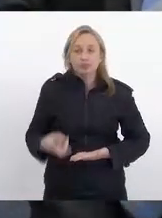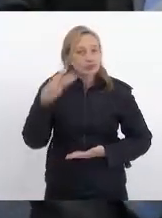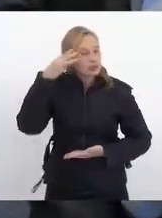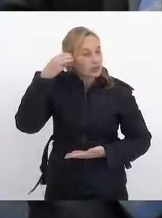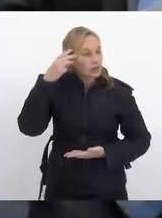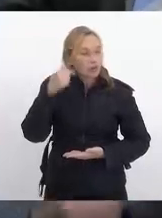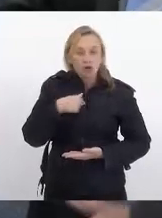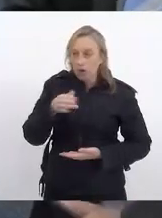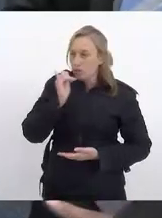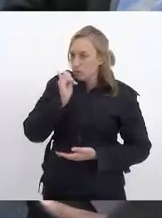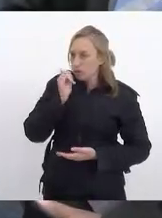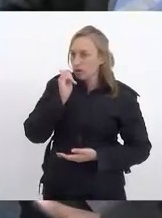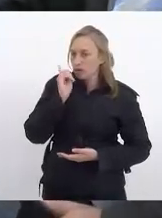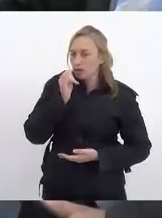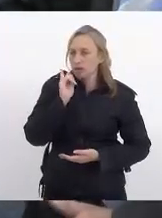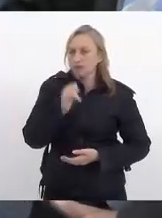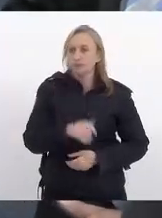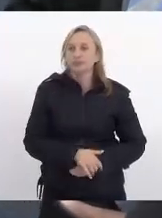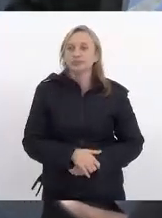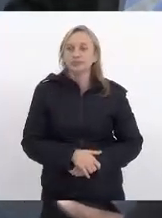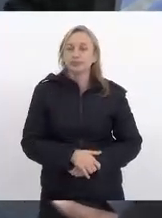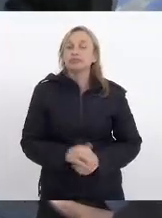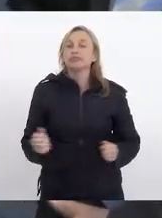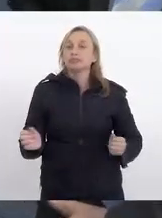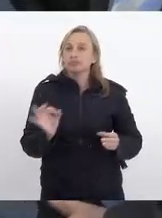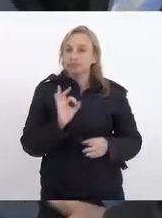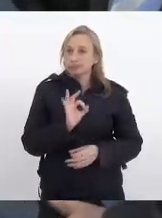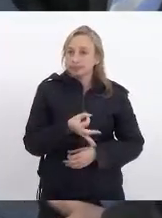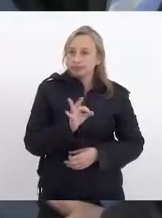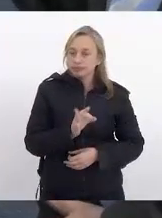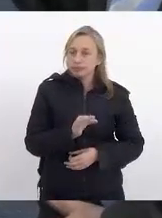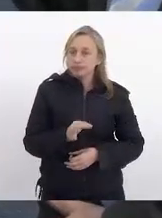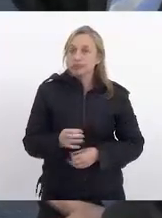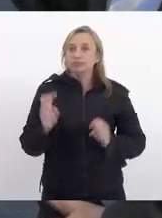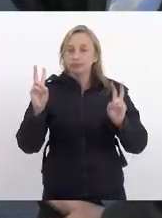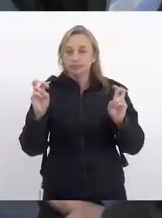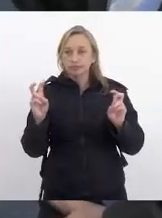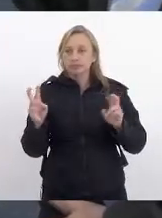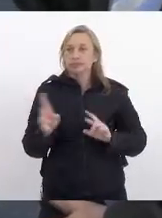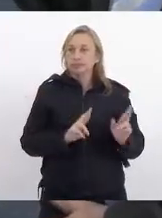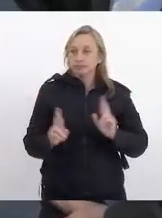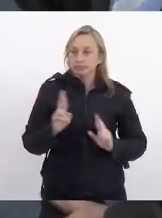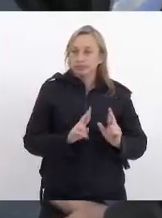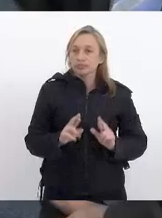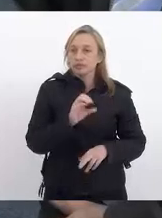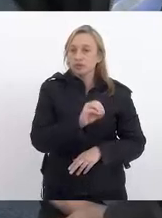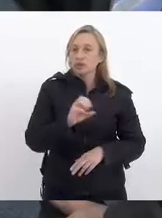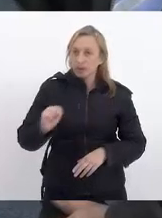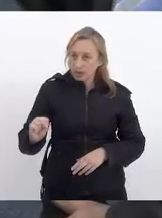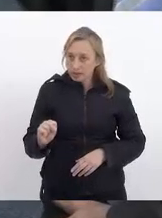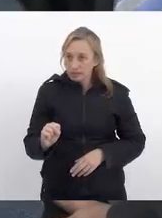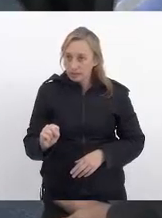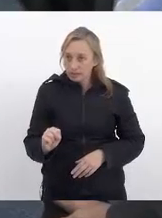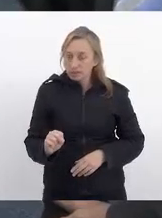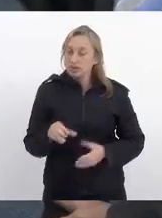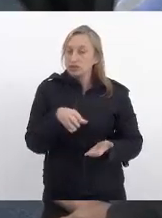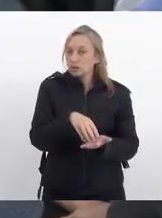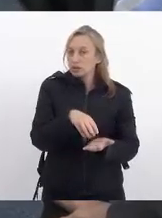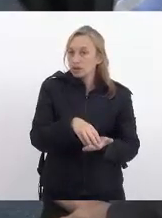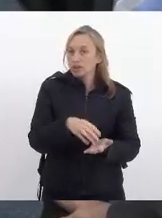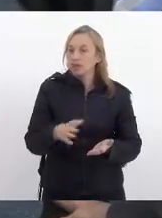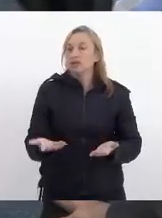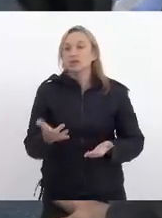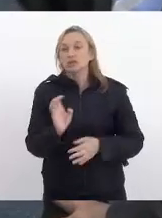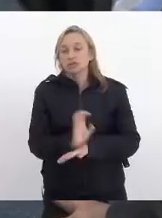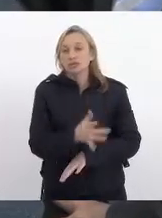Victor do qual fui relator o tribunal especial nisto foi justamente questões relacionadas ao esses né e unidades